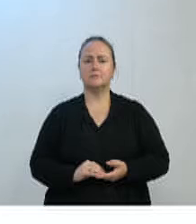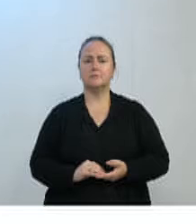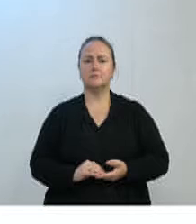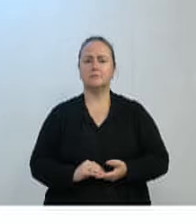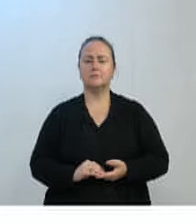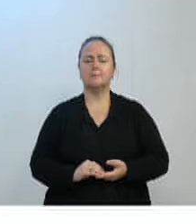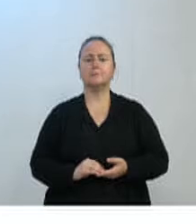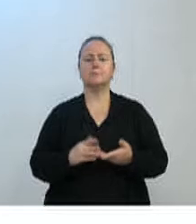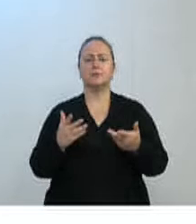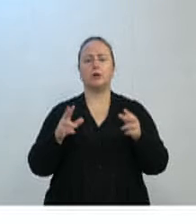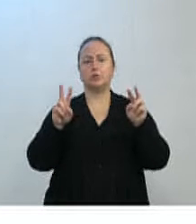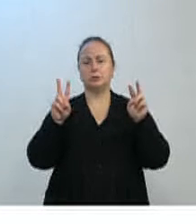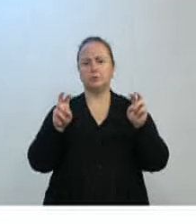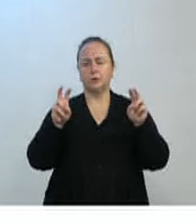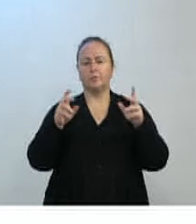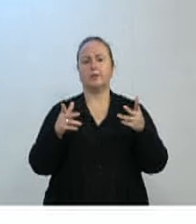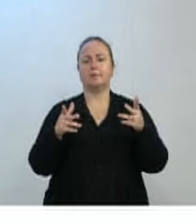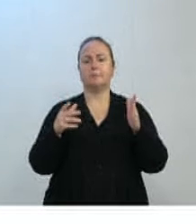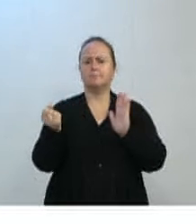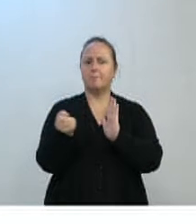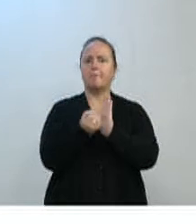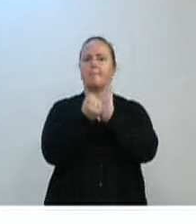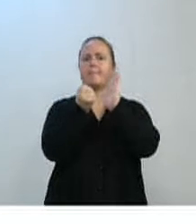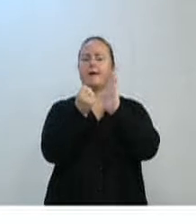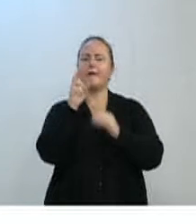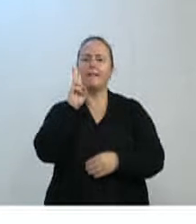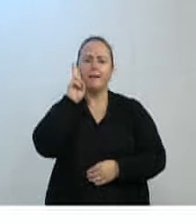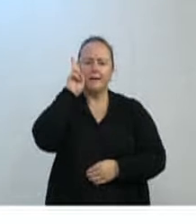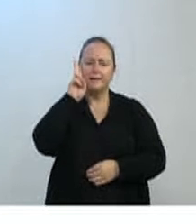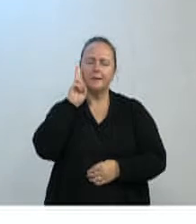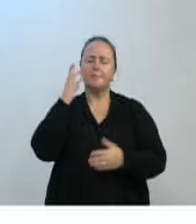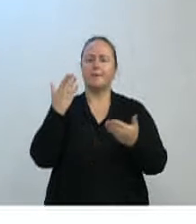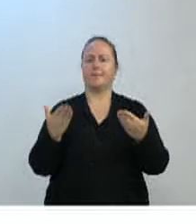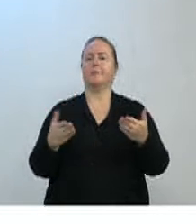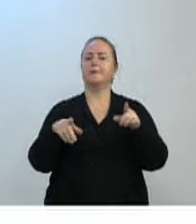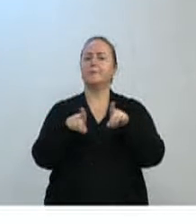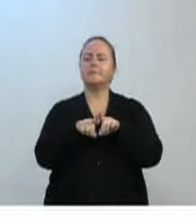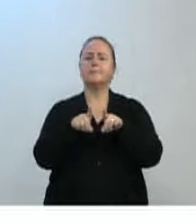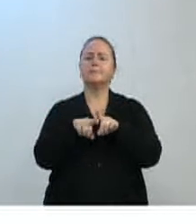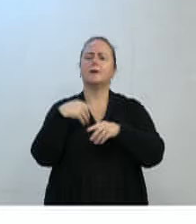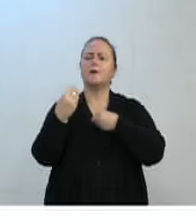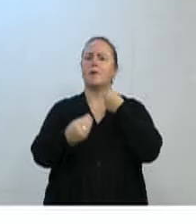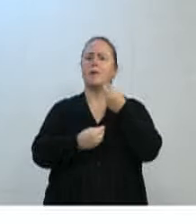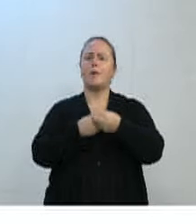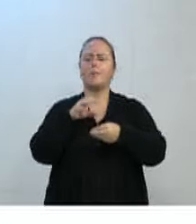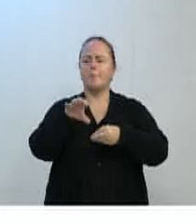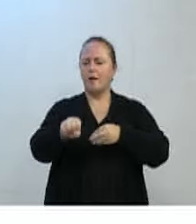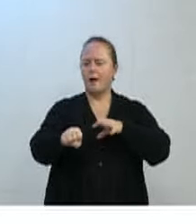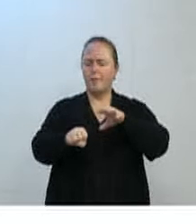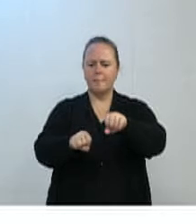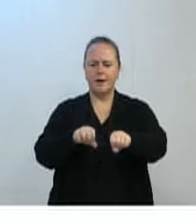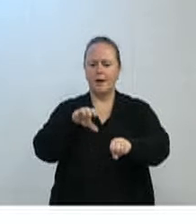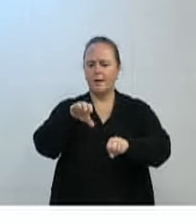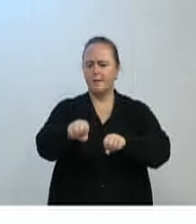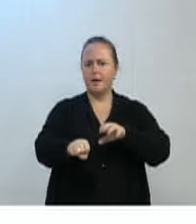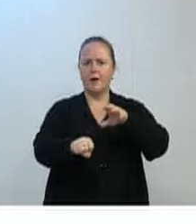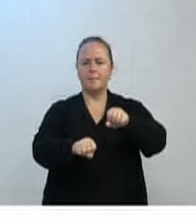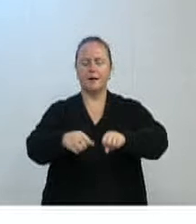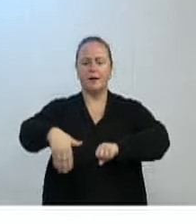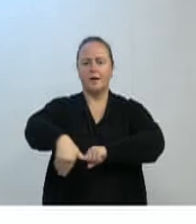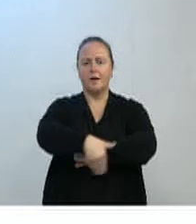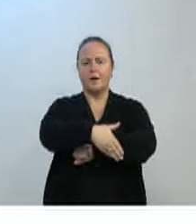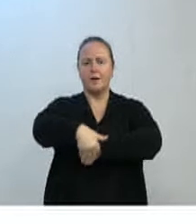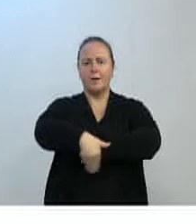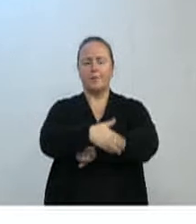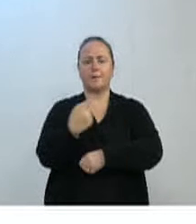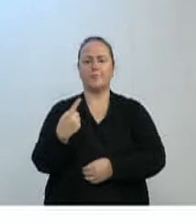das casas, do nosso patrimônio, e também de como foi a ocupação desse espaço da Rua 15.